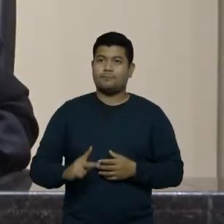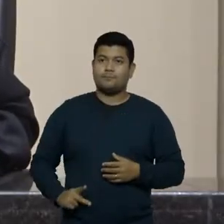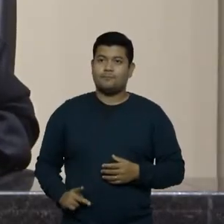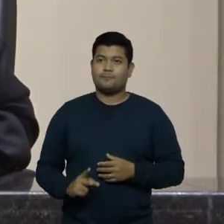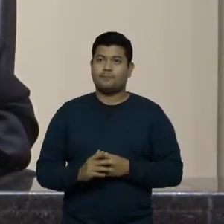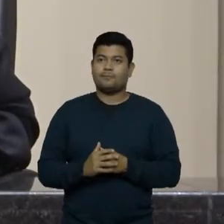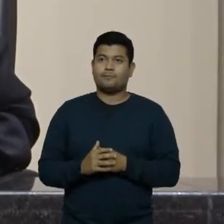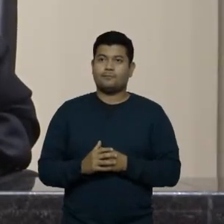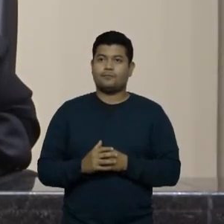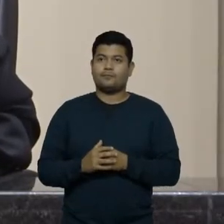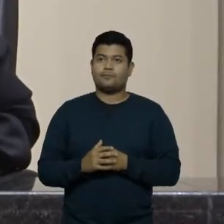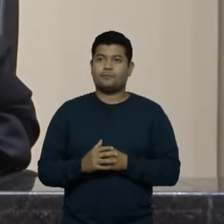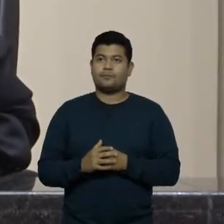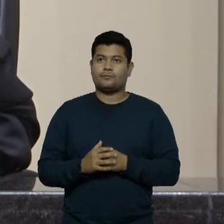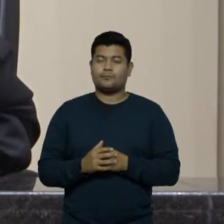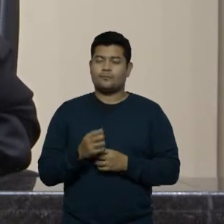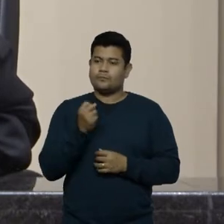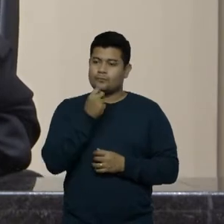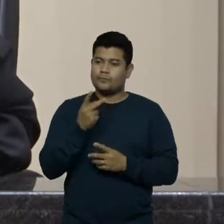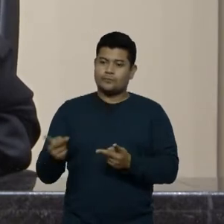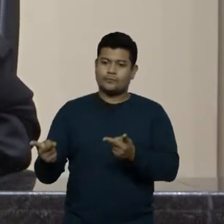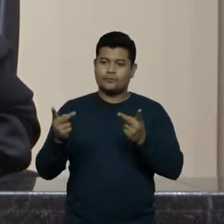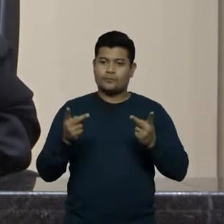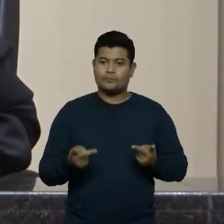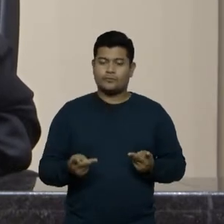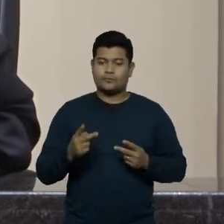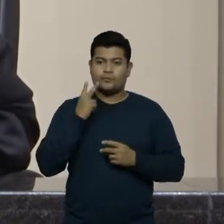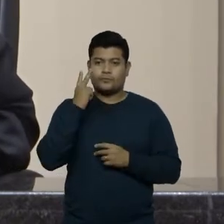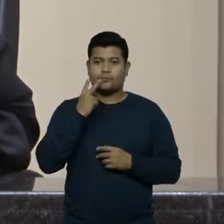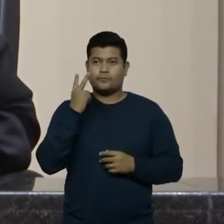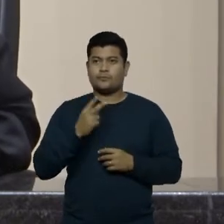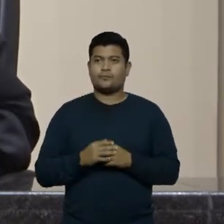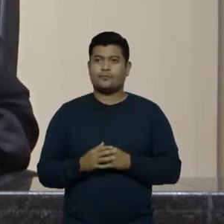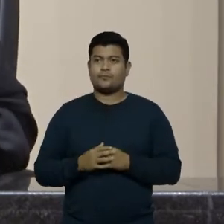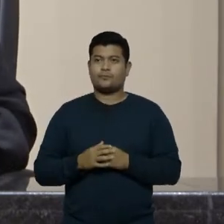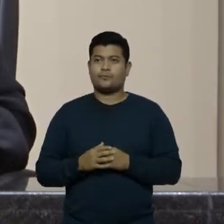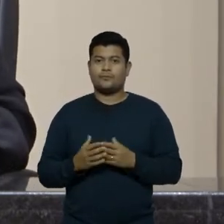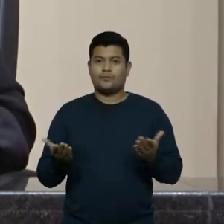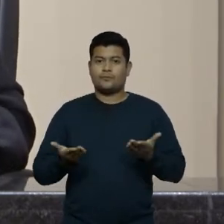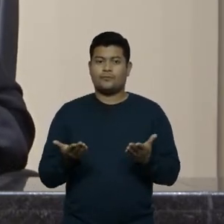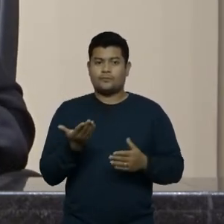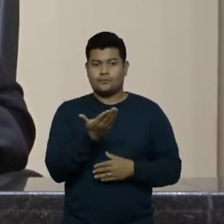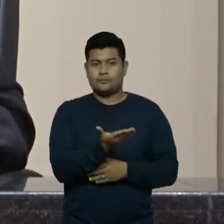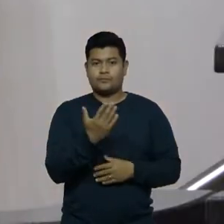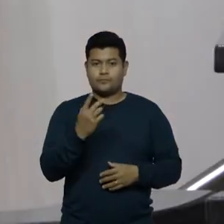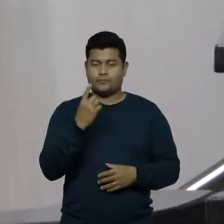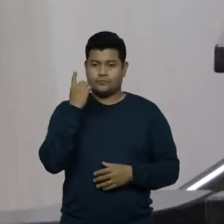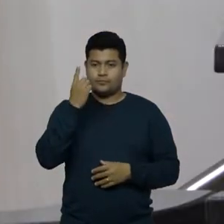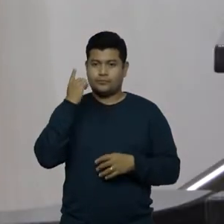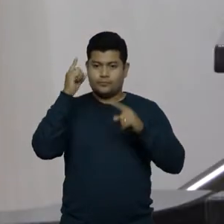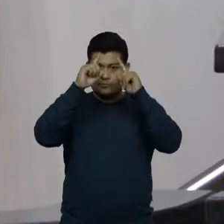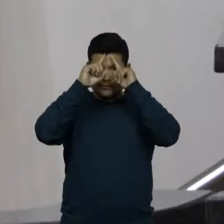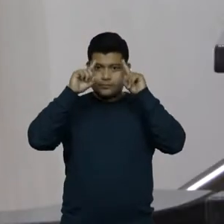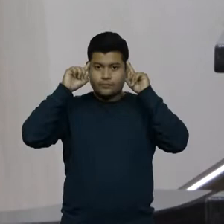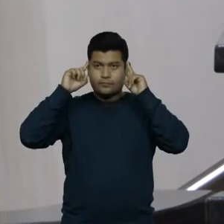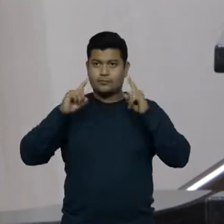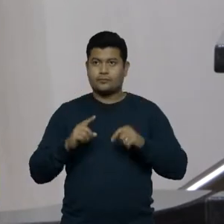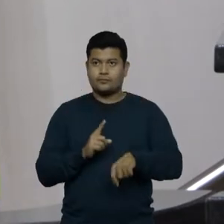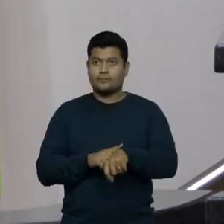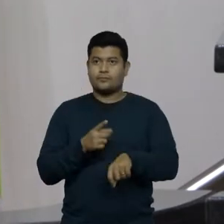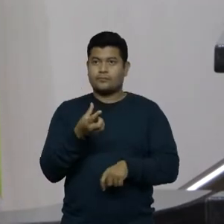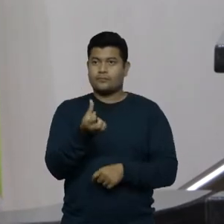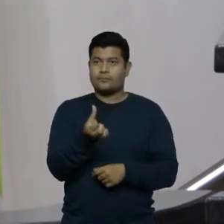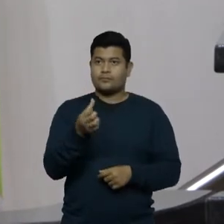meu outro feito o senhor Egito seja bem-vindo Vereador tá do meu dia agora sim pode ser eles têm a palavra por até seis